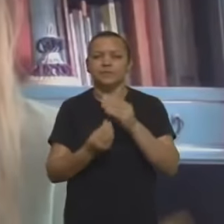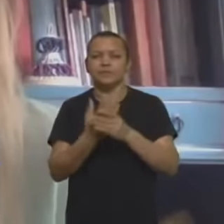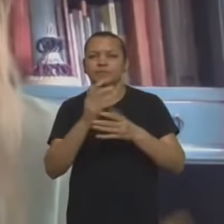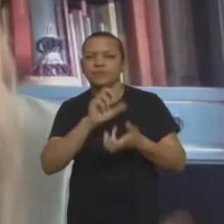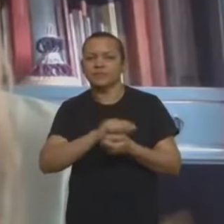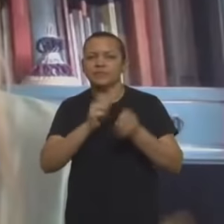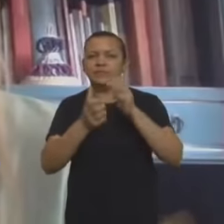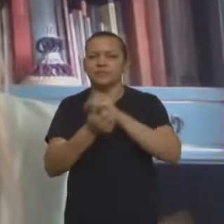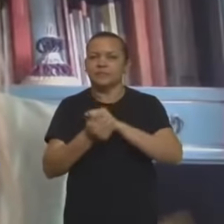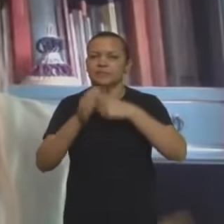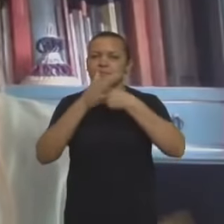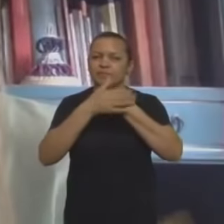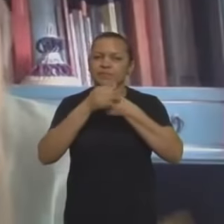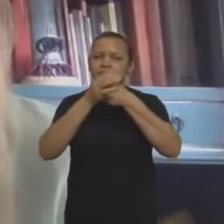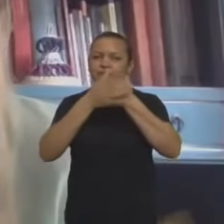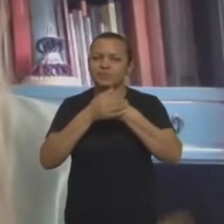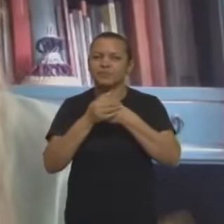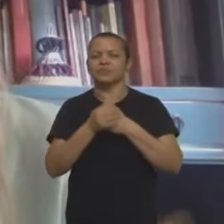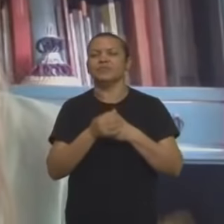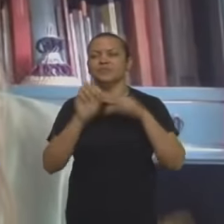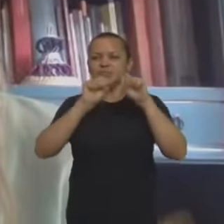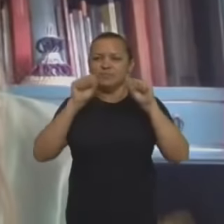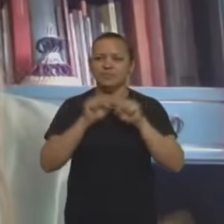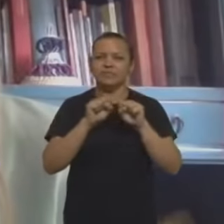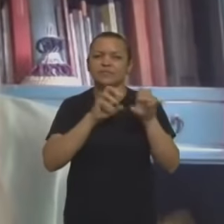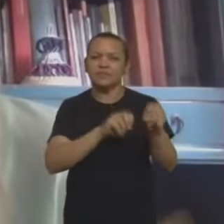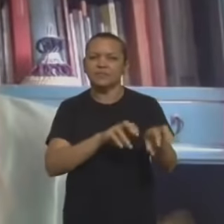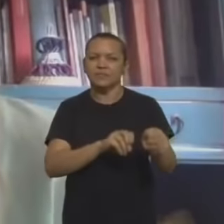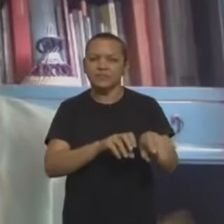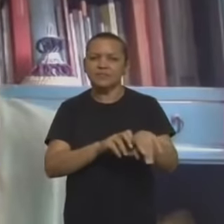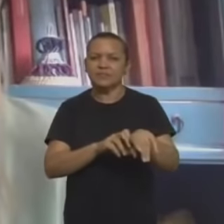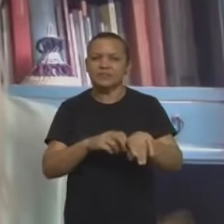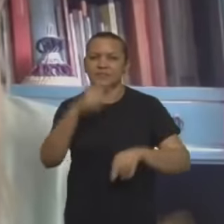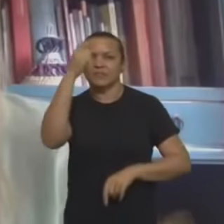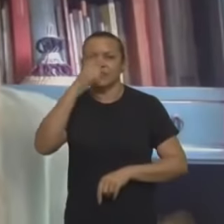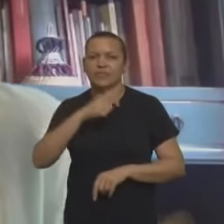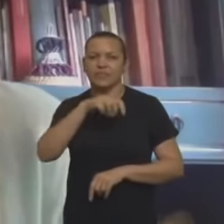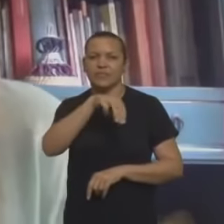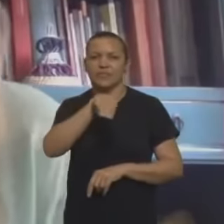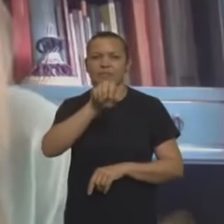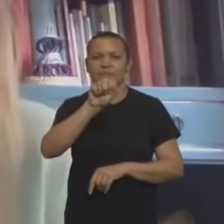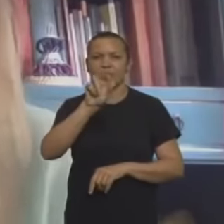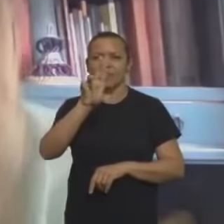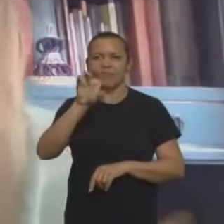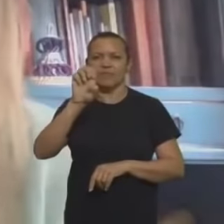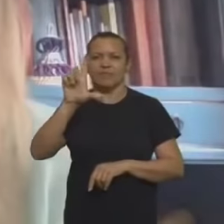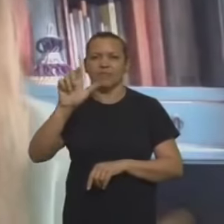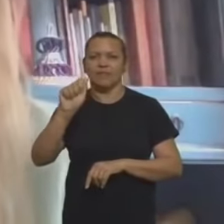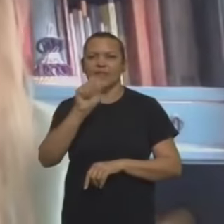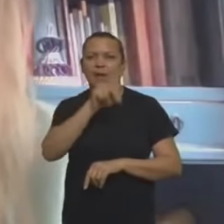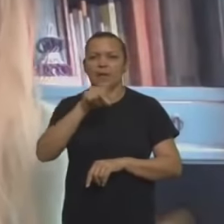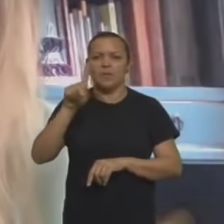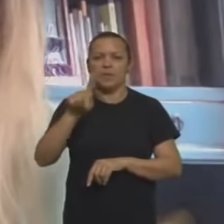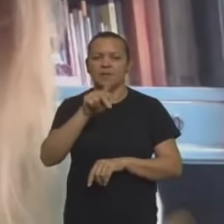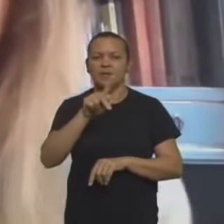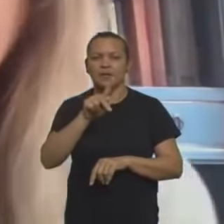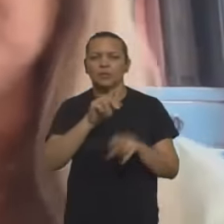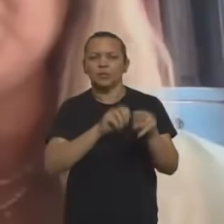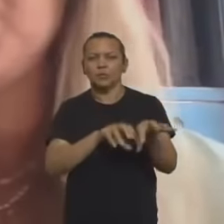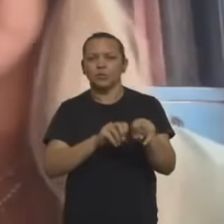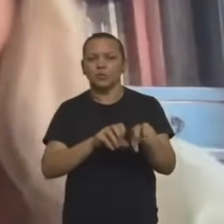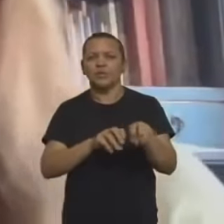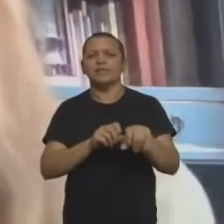adaptado com muito carinho para oferecer à rede. Eu sou Marcela, diretora pedagógica do Instituto Vila